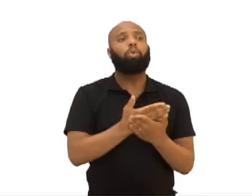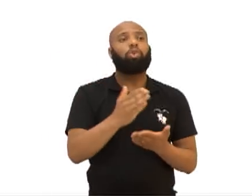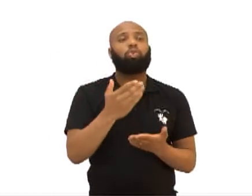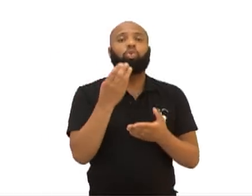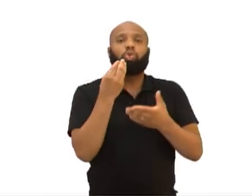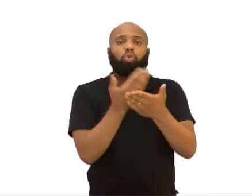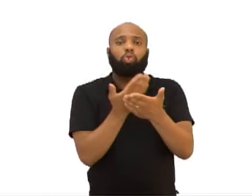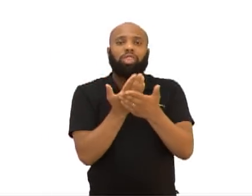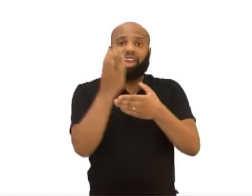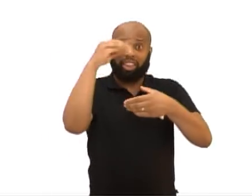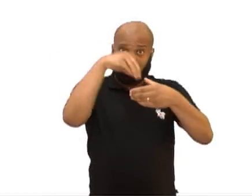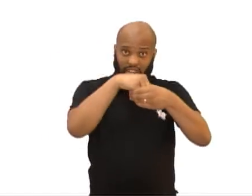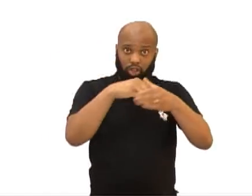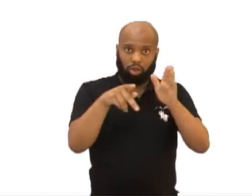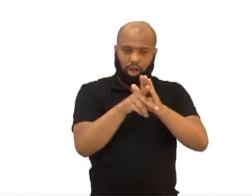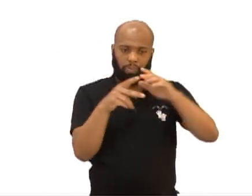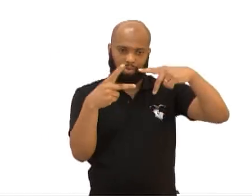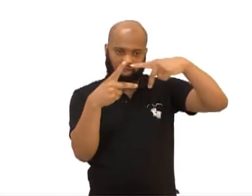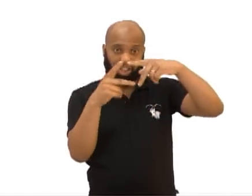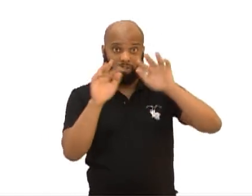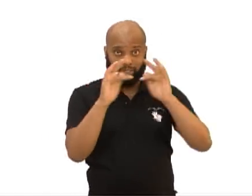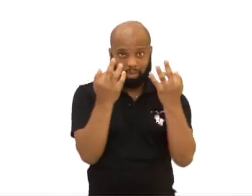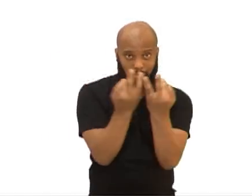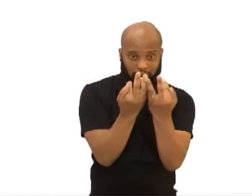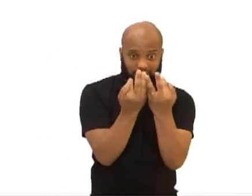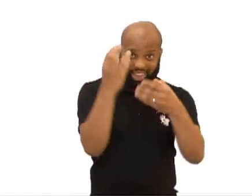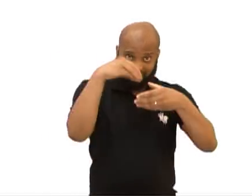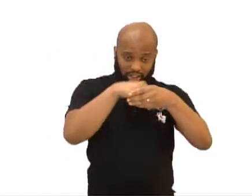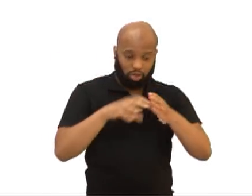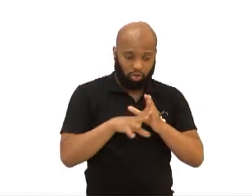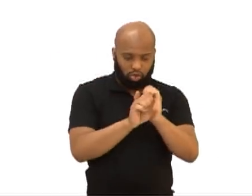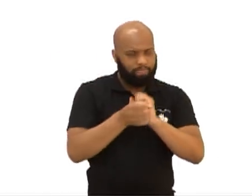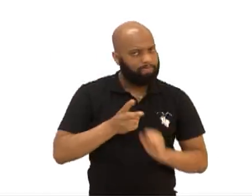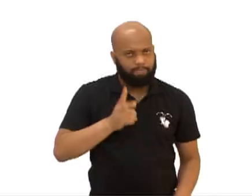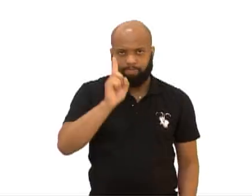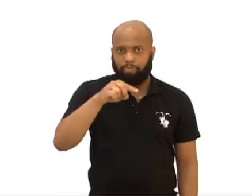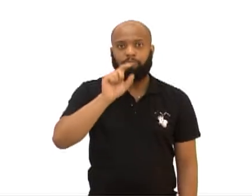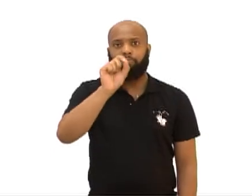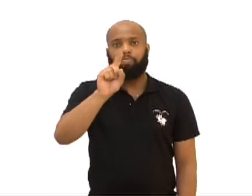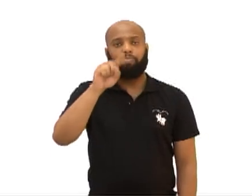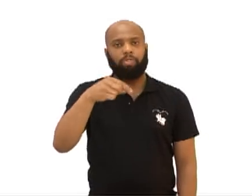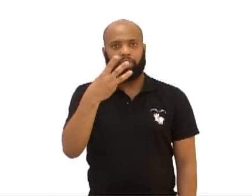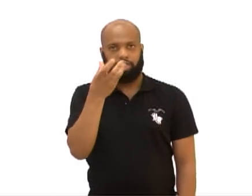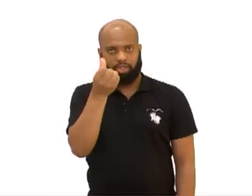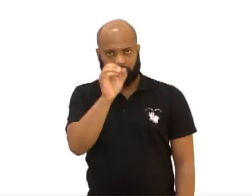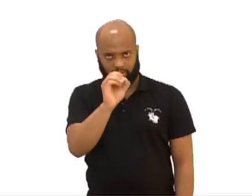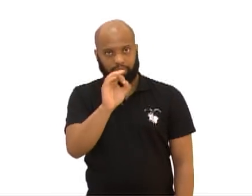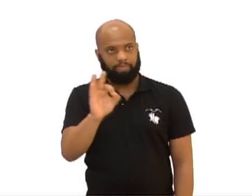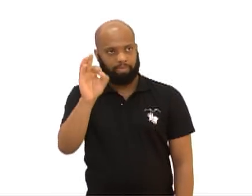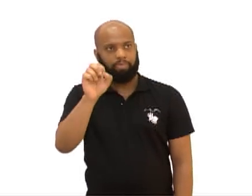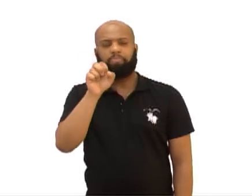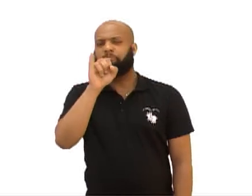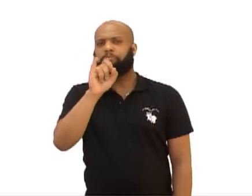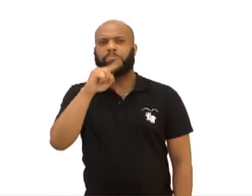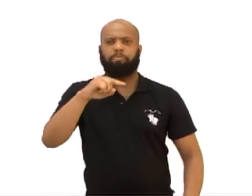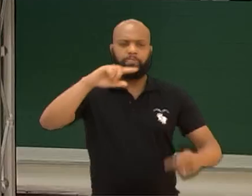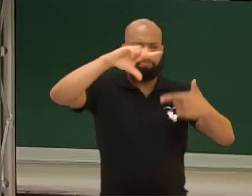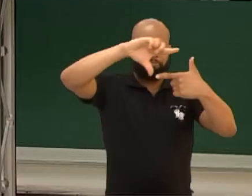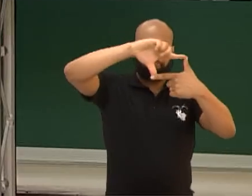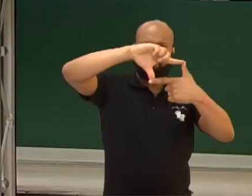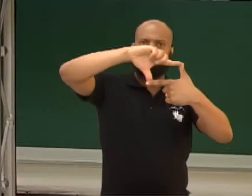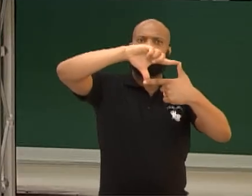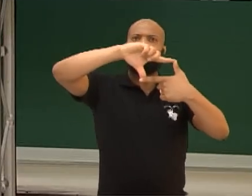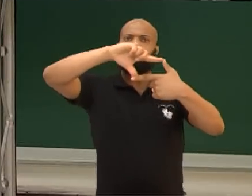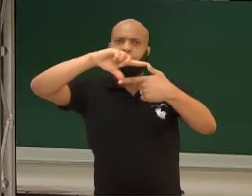que é sempre 360 graus. Então, não importa se é um paralelogramo, se é um retângulo, se é um losango, se é um quadrado. A